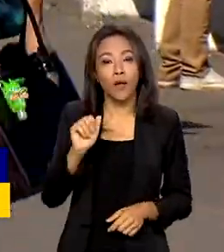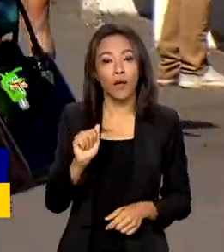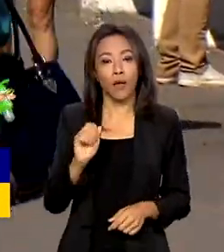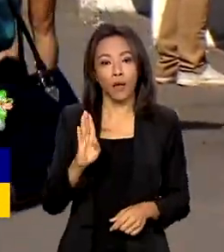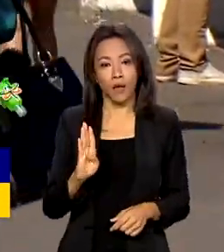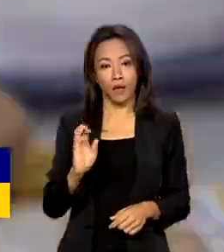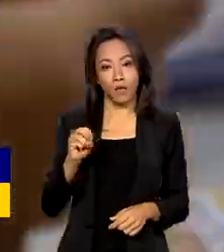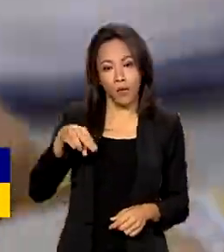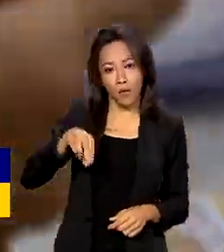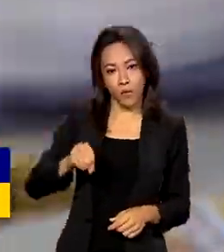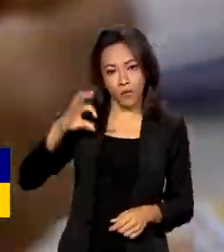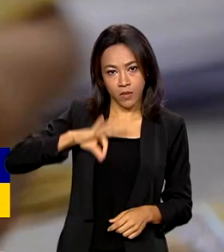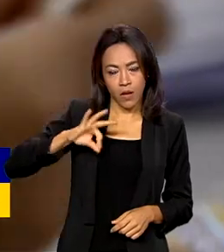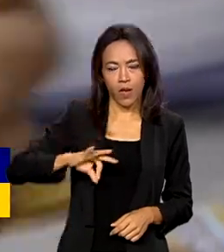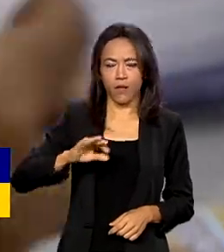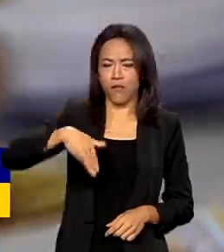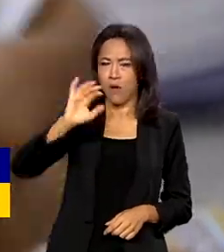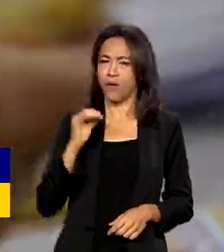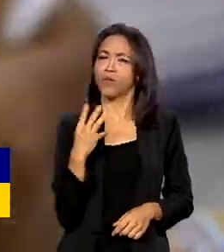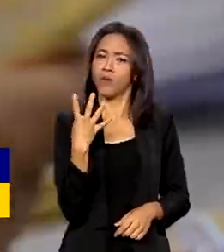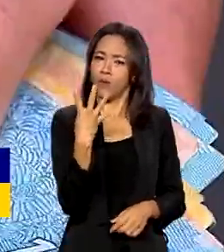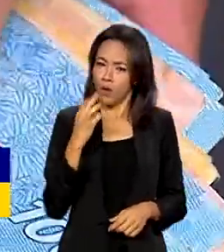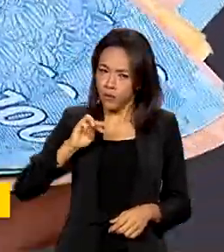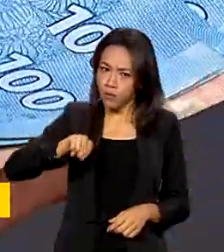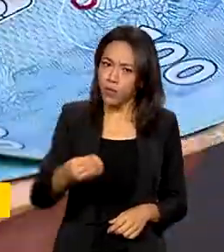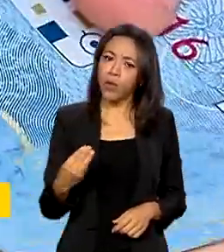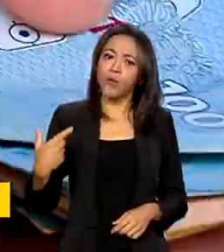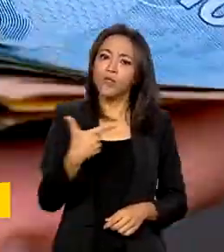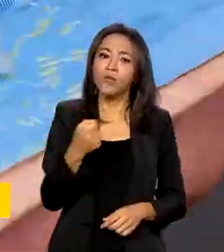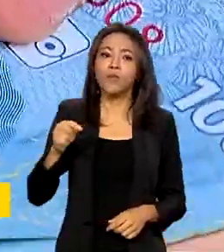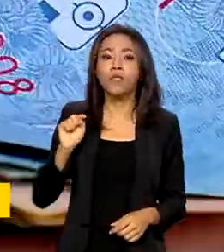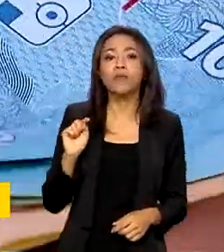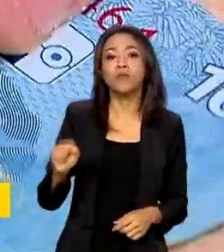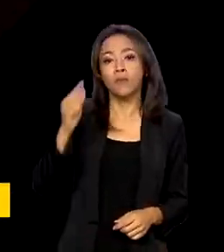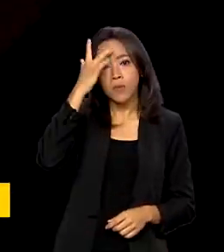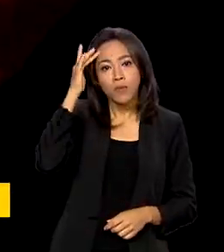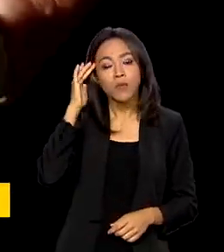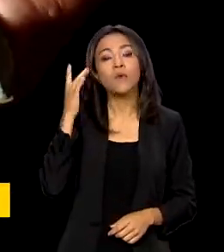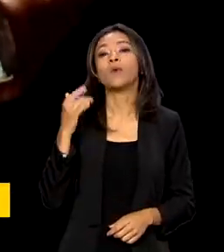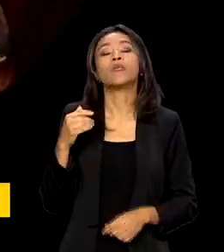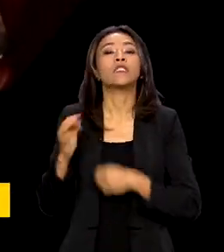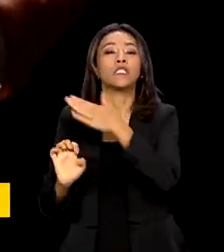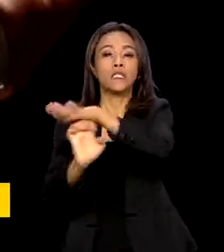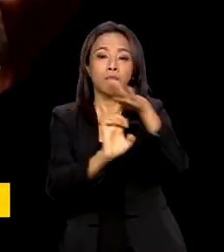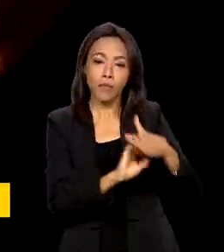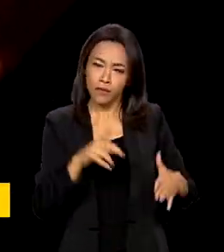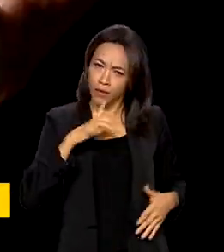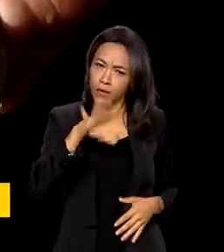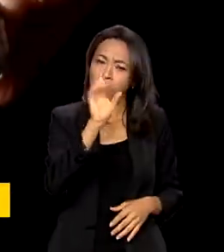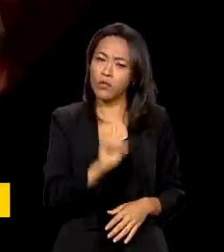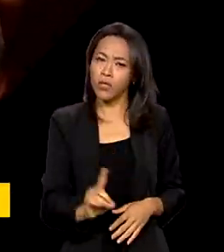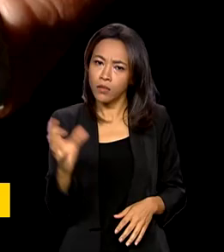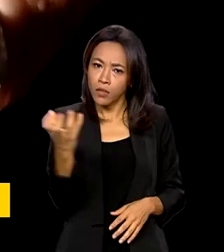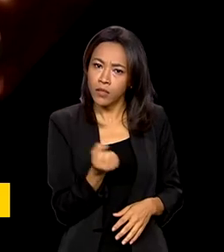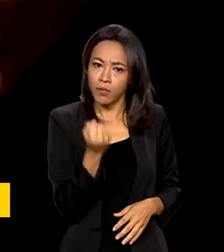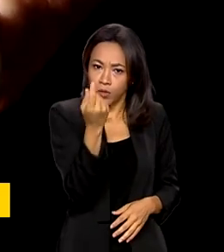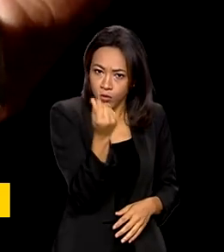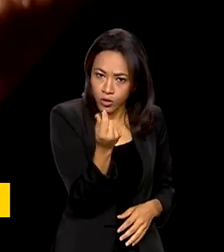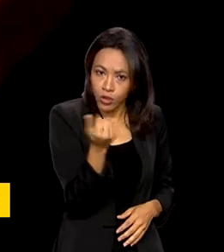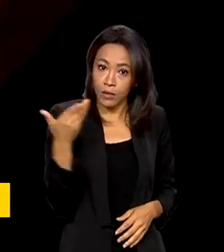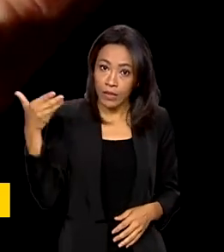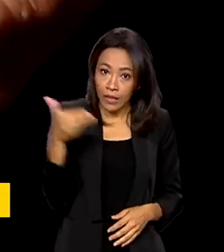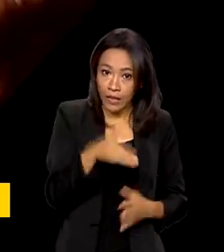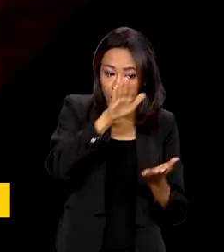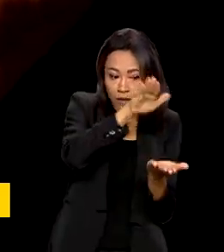mais de 4 milhões e 200 mil pessoas de empresas privadas tem direito a receber o benefício neste lote